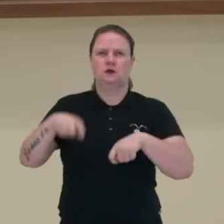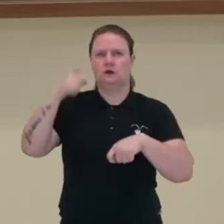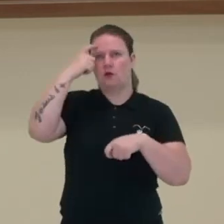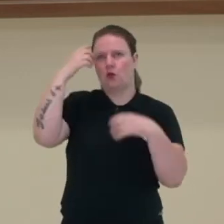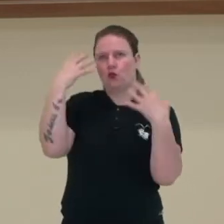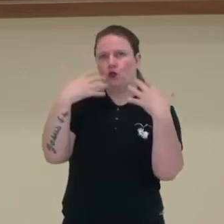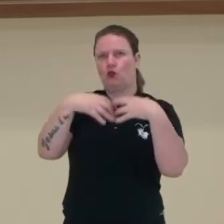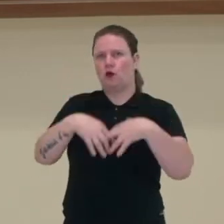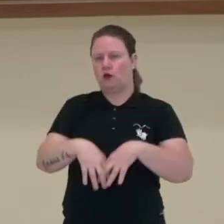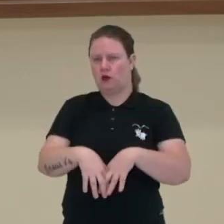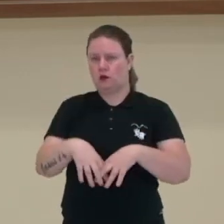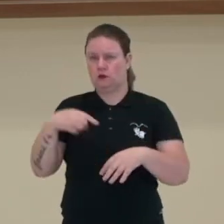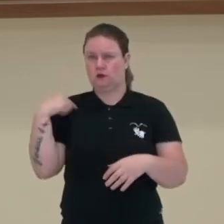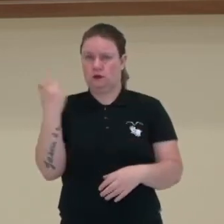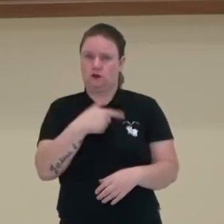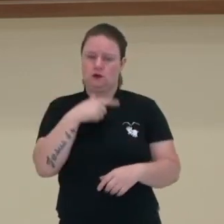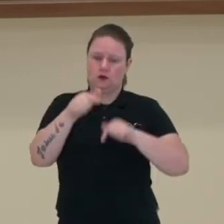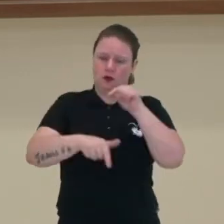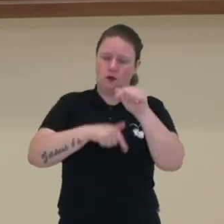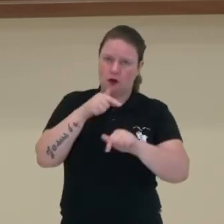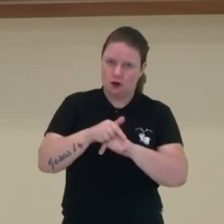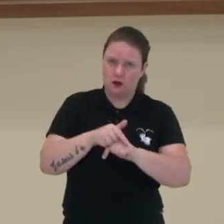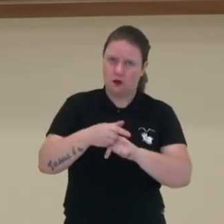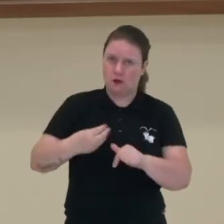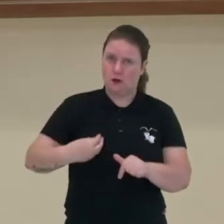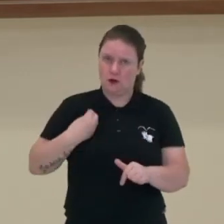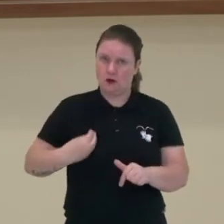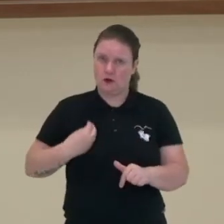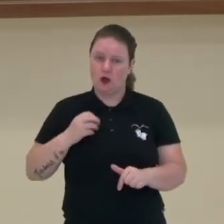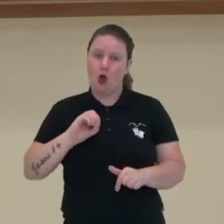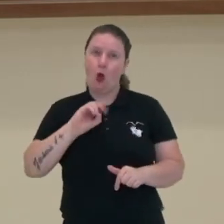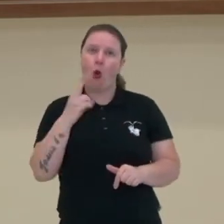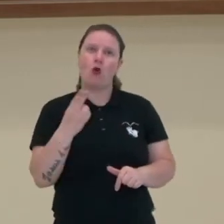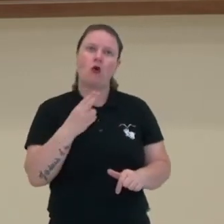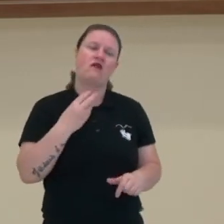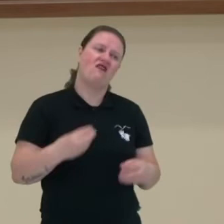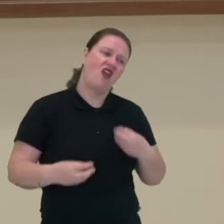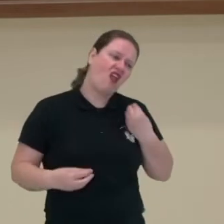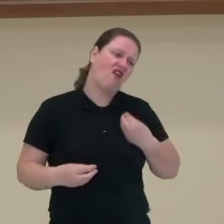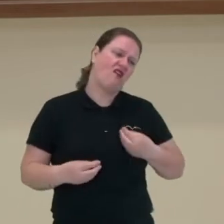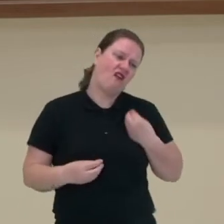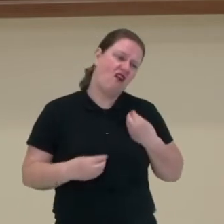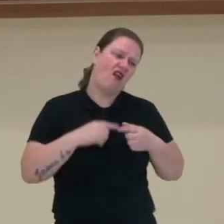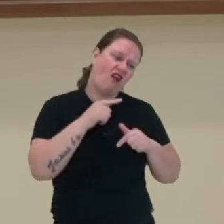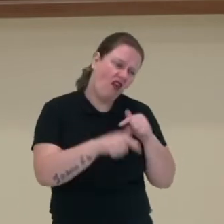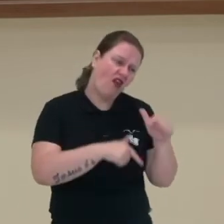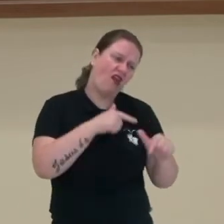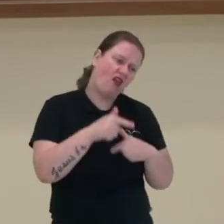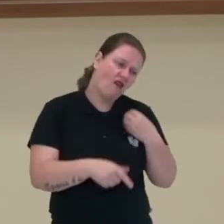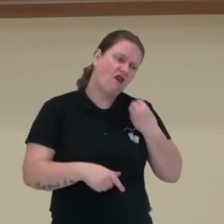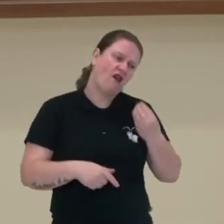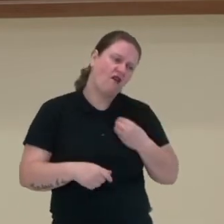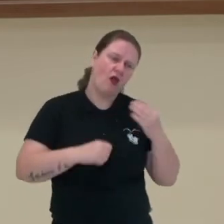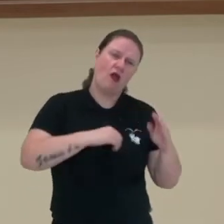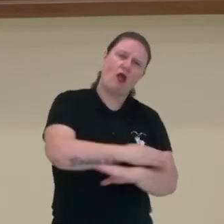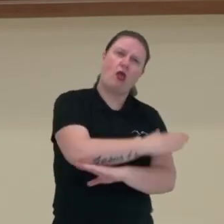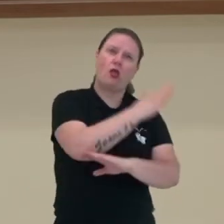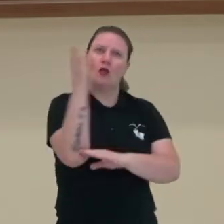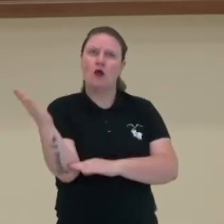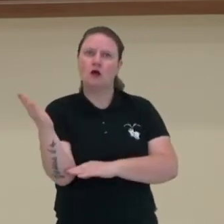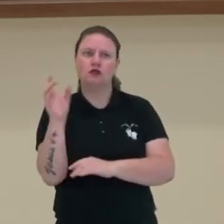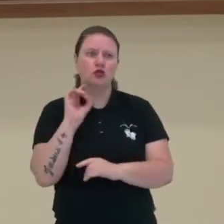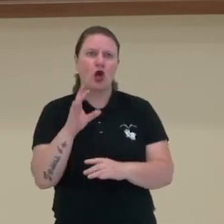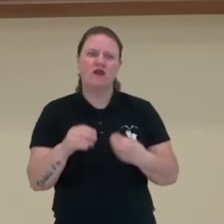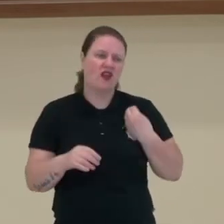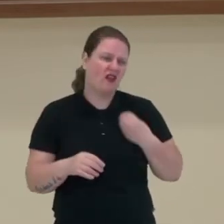que a gente trabalha para viver ou vive para trabalhar? Você já pensou sobre isso? Será que você quer ser